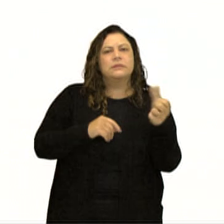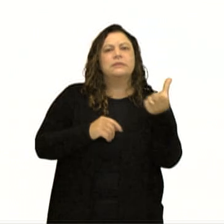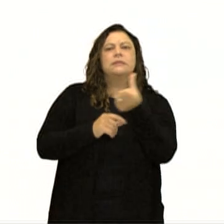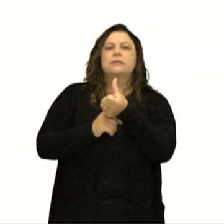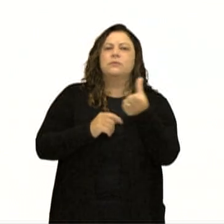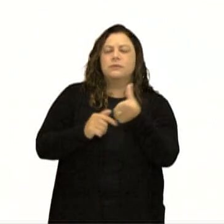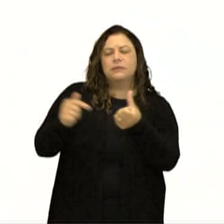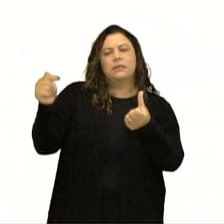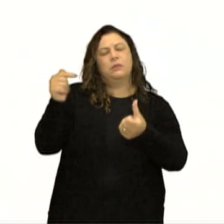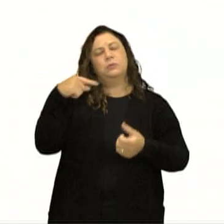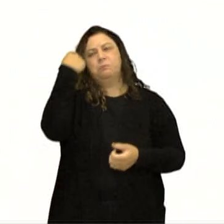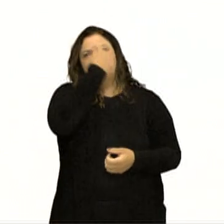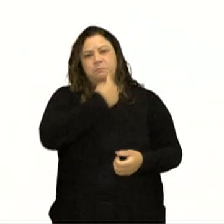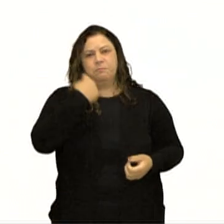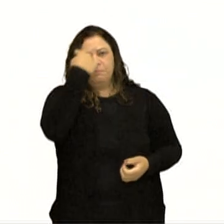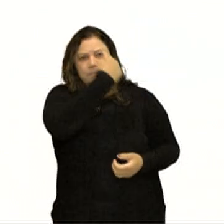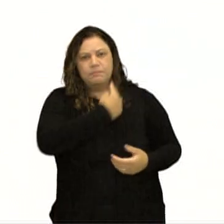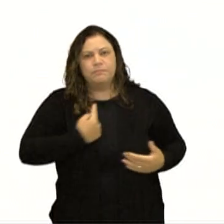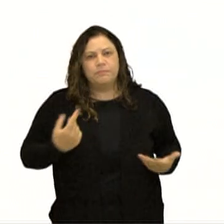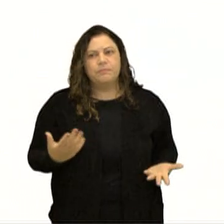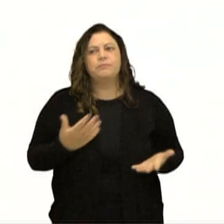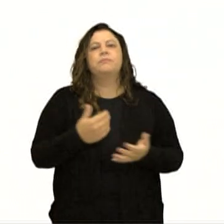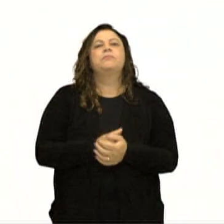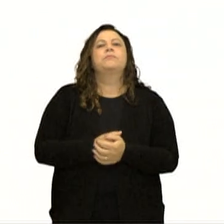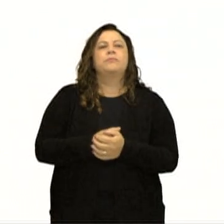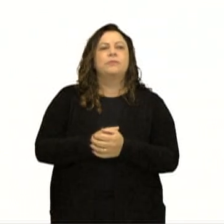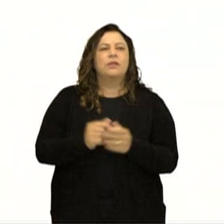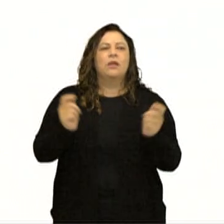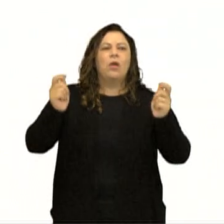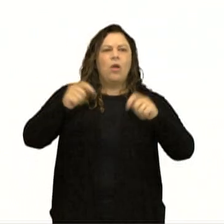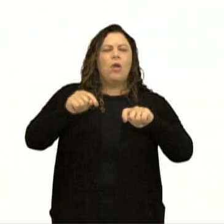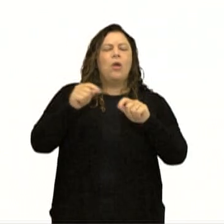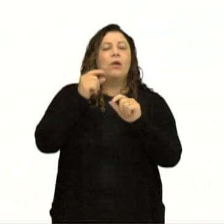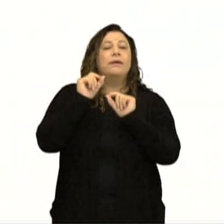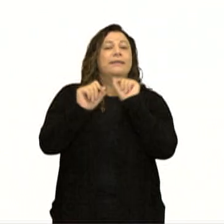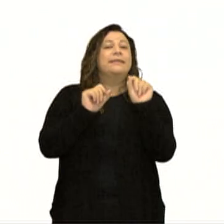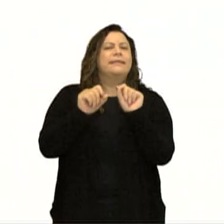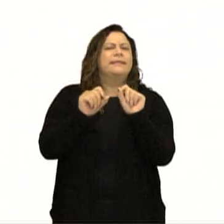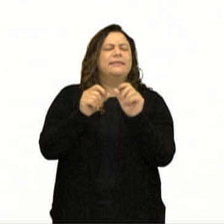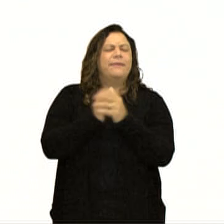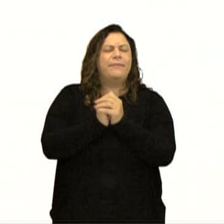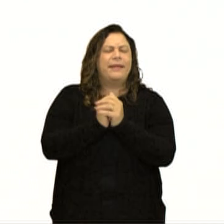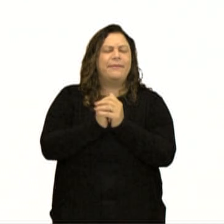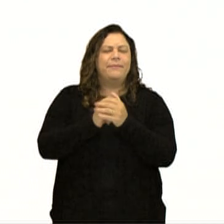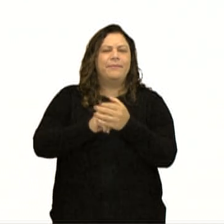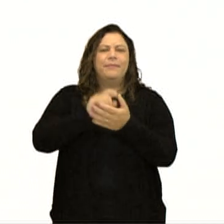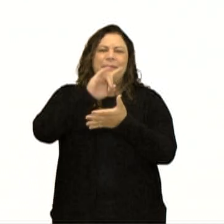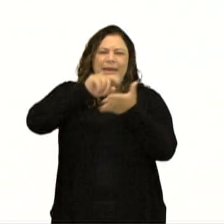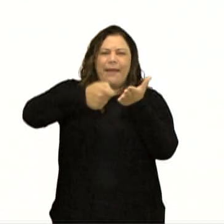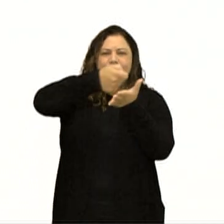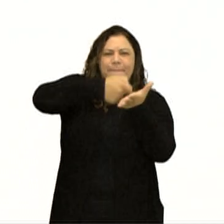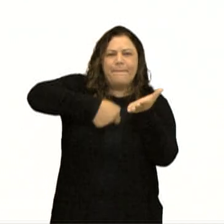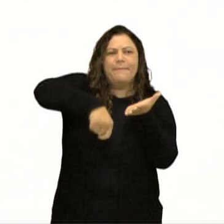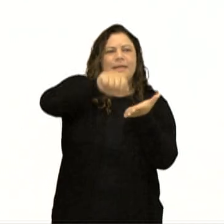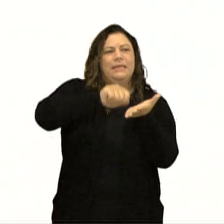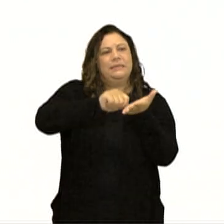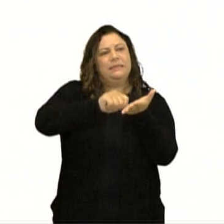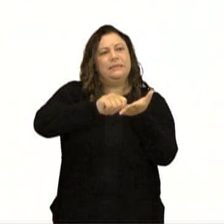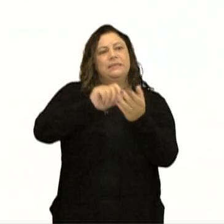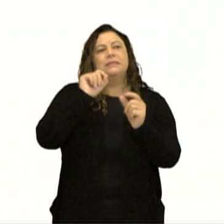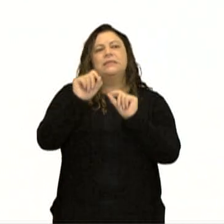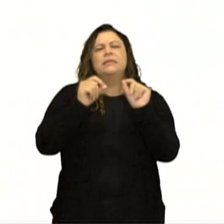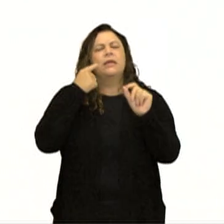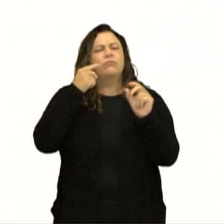ou 7 horas. E para reservar, você vai levar apenas 2 minutes, ok? Então, você